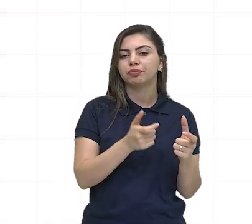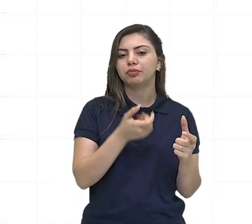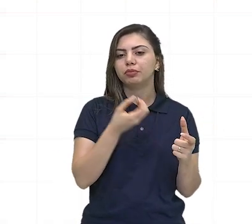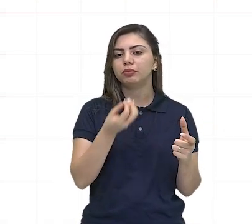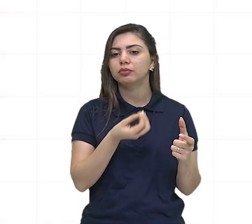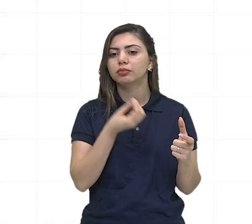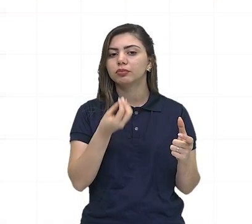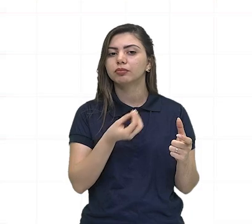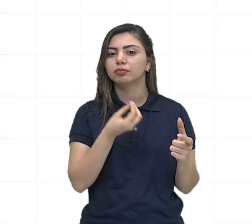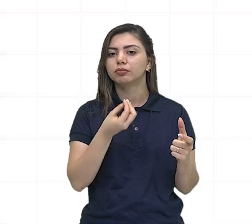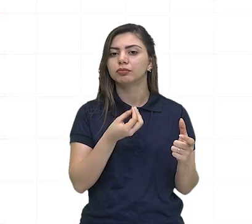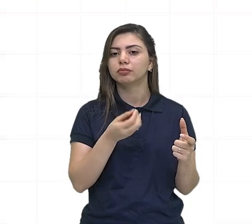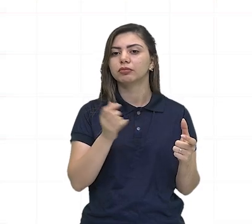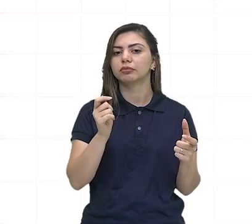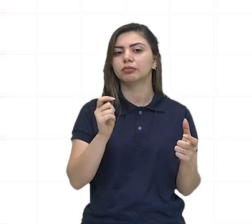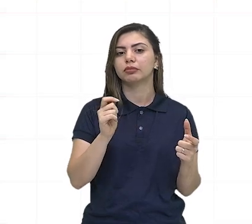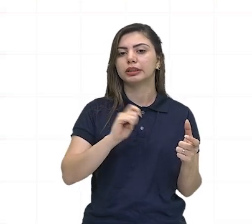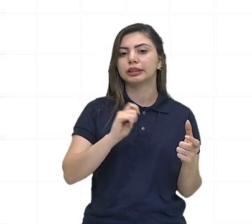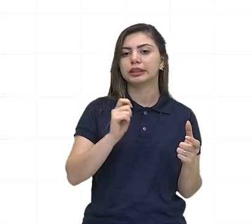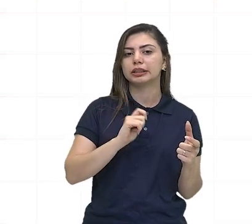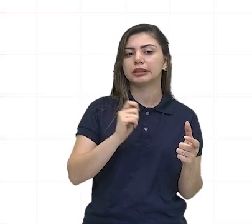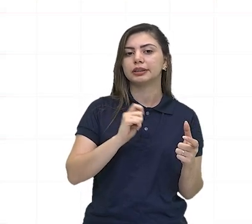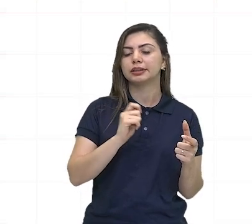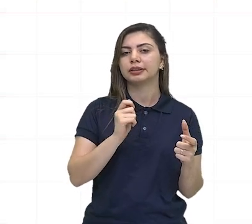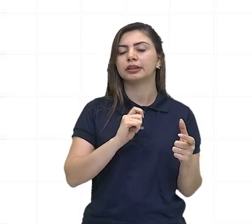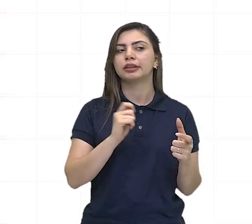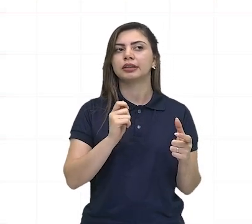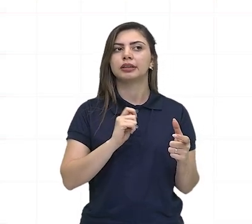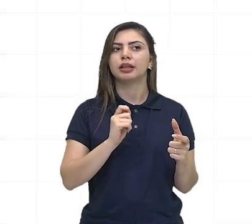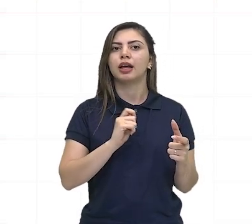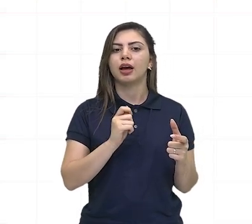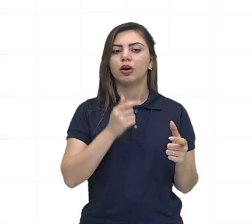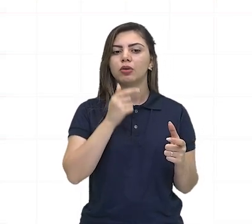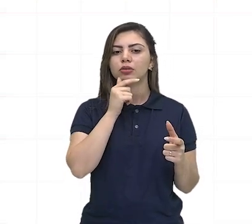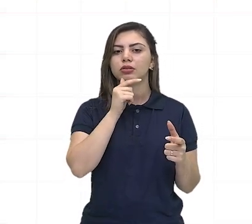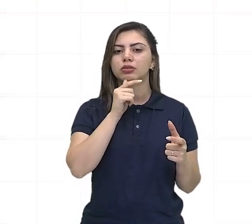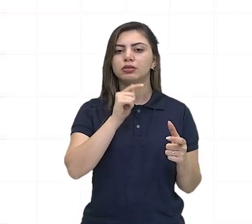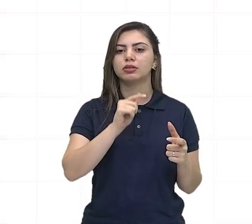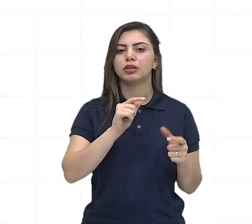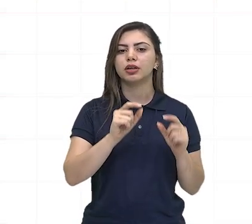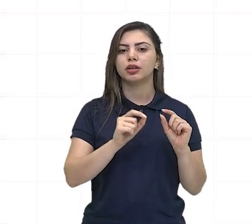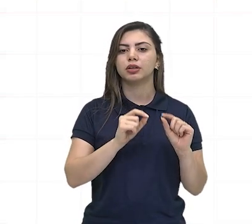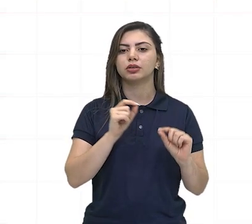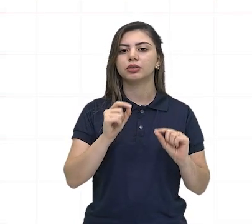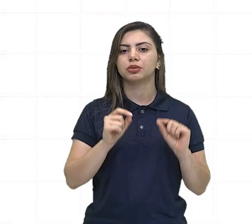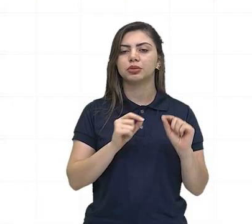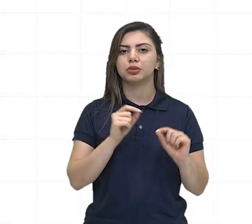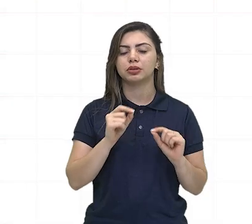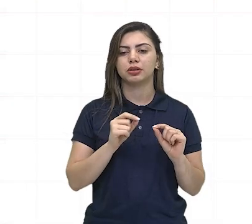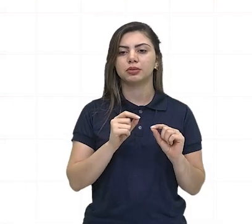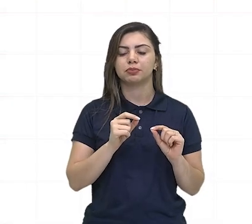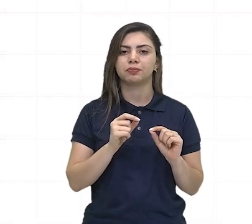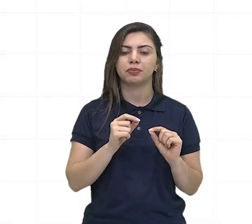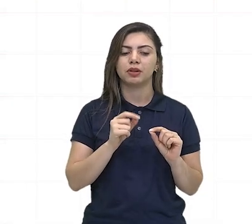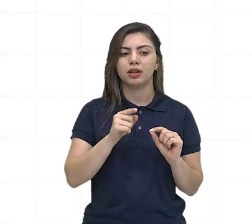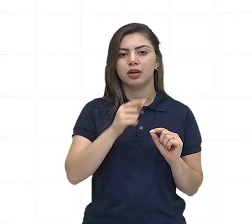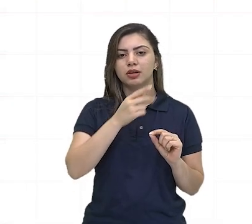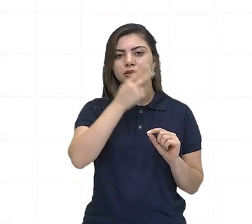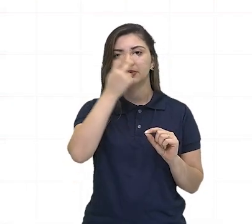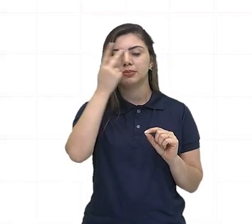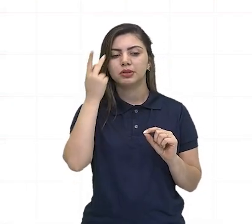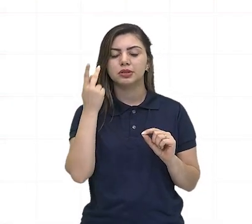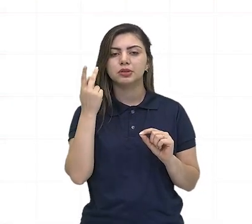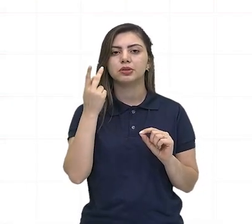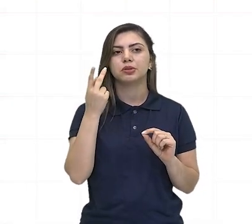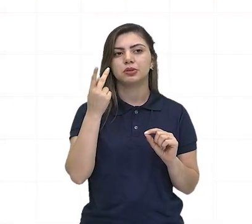ela existe a ponto de seus limites estarem sempre ao alcance da visão daqueles que a integram. Então,